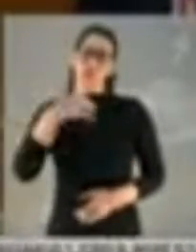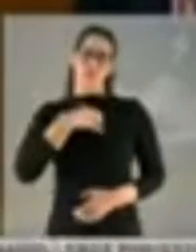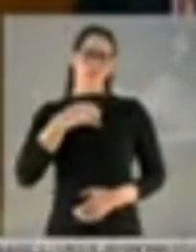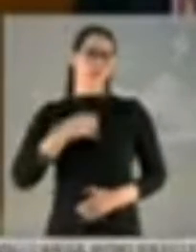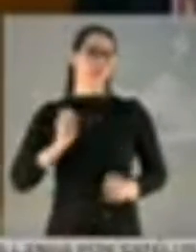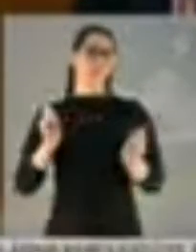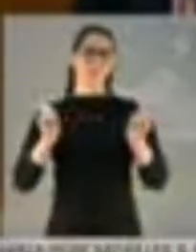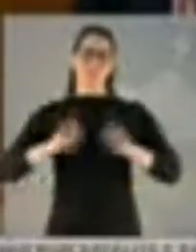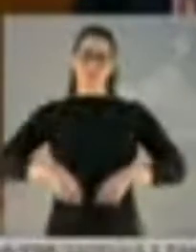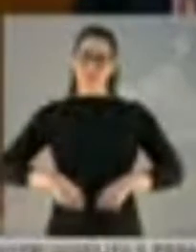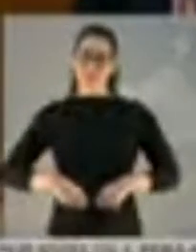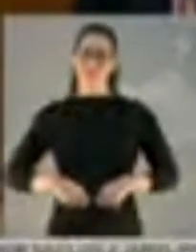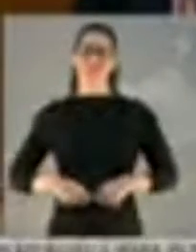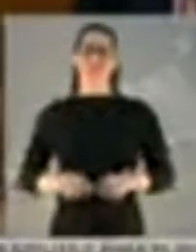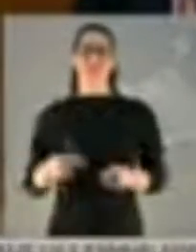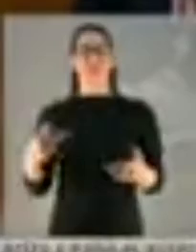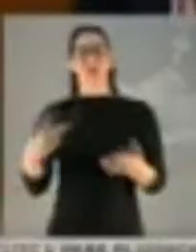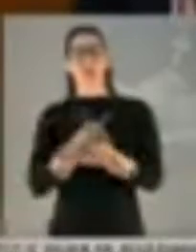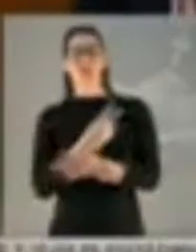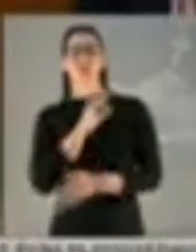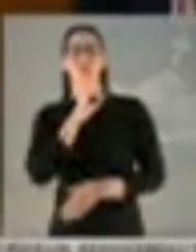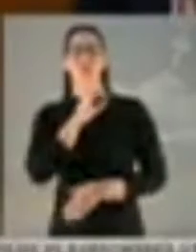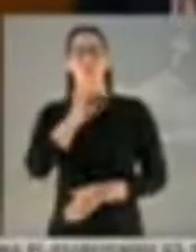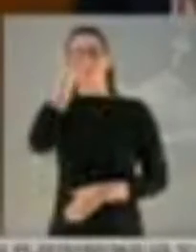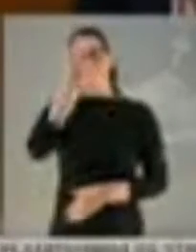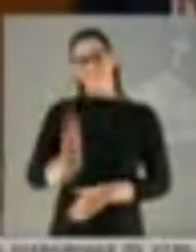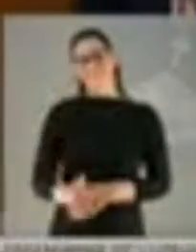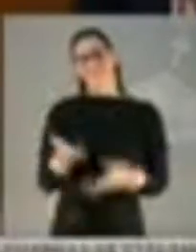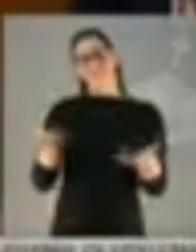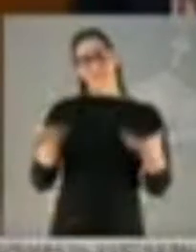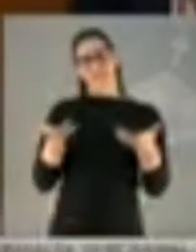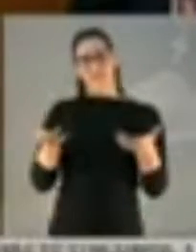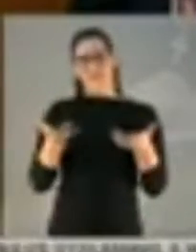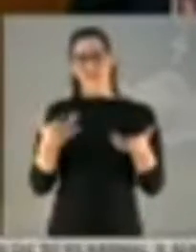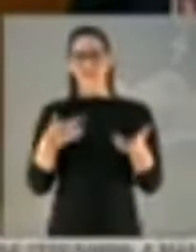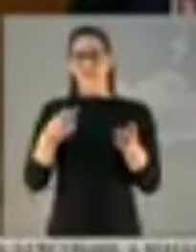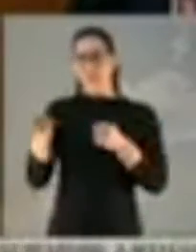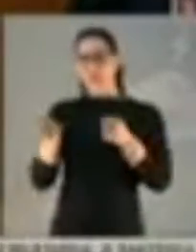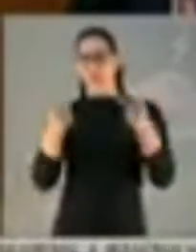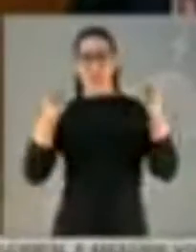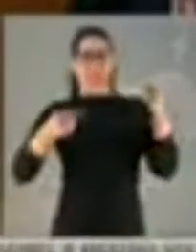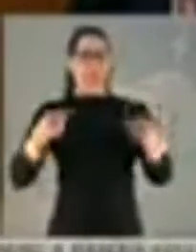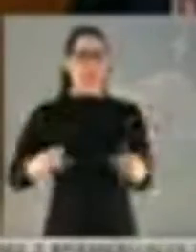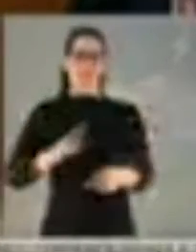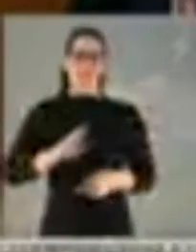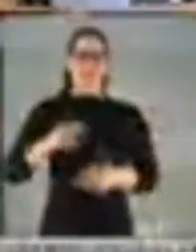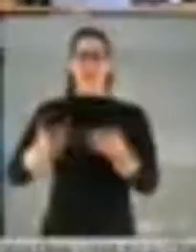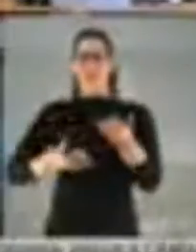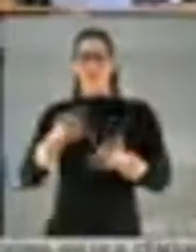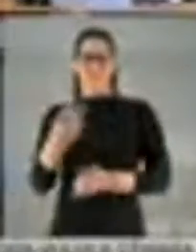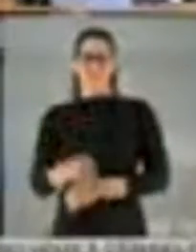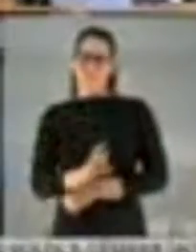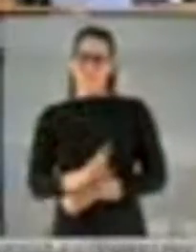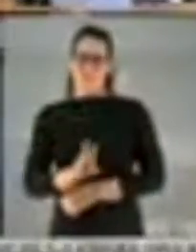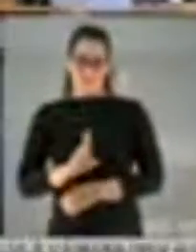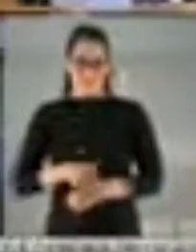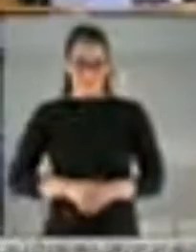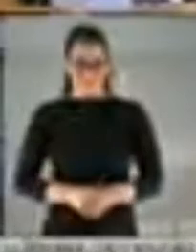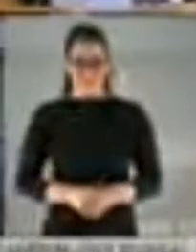para que ela gere o resultado que é necessário para o Brasil, sem debates e sem truco. Isso aqui não é lugar para jogo. Obrigado. Vamos para a